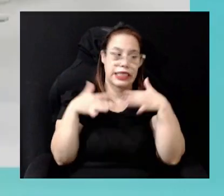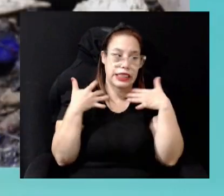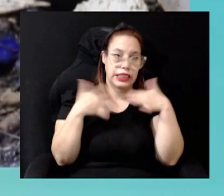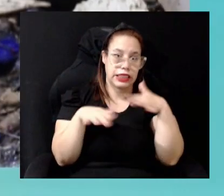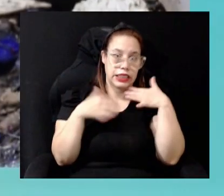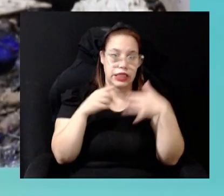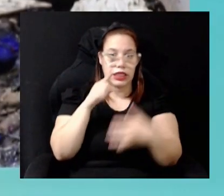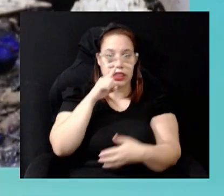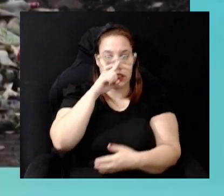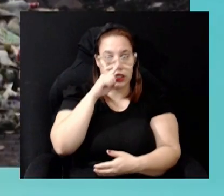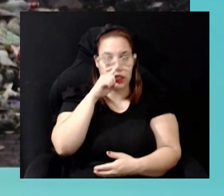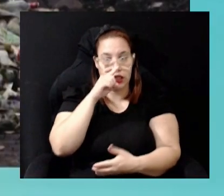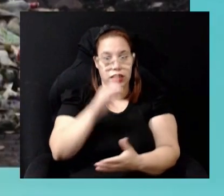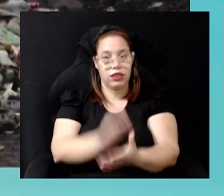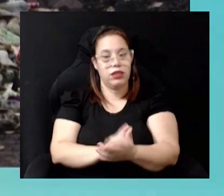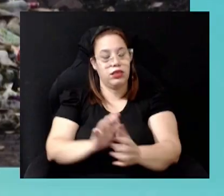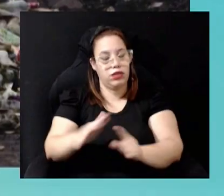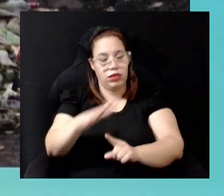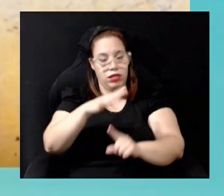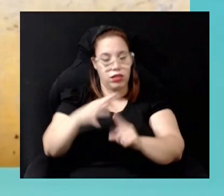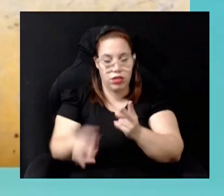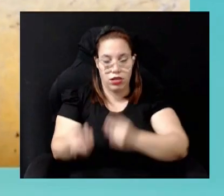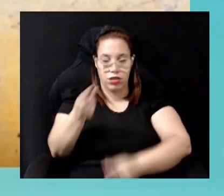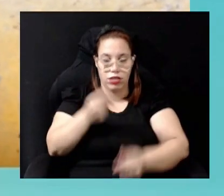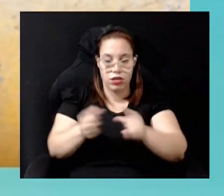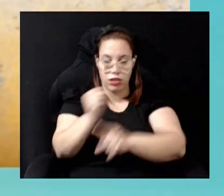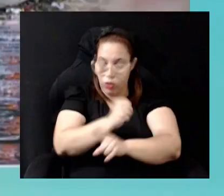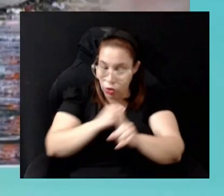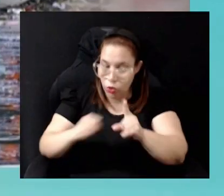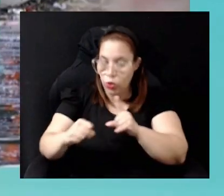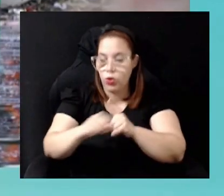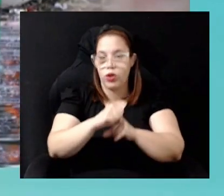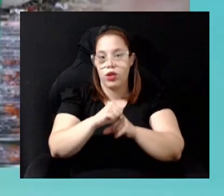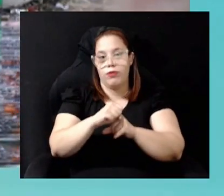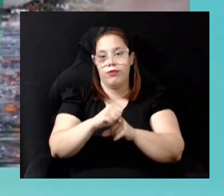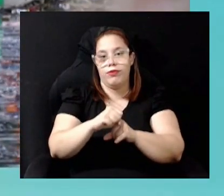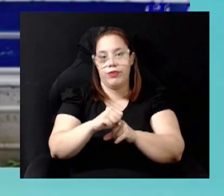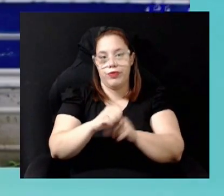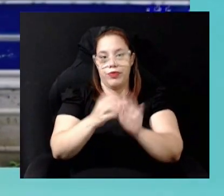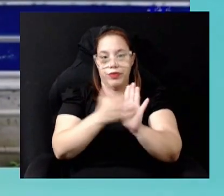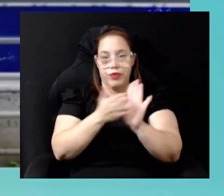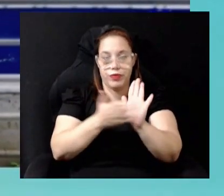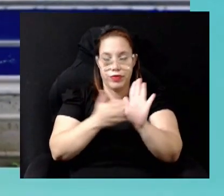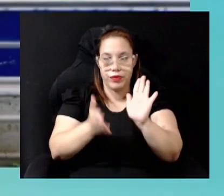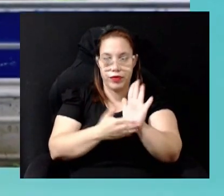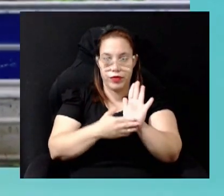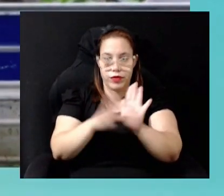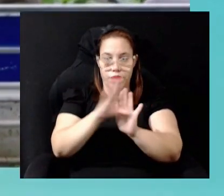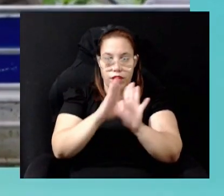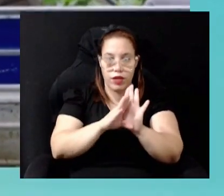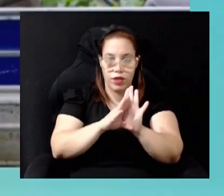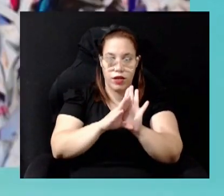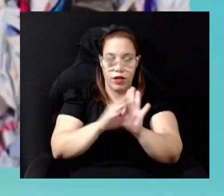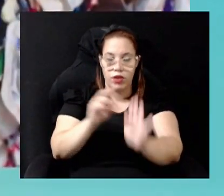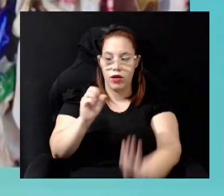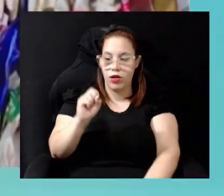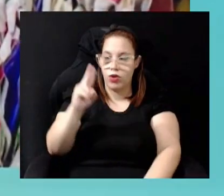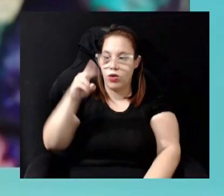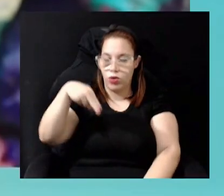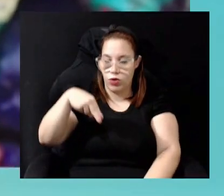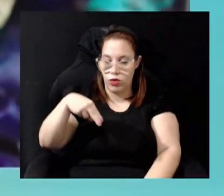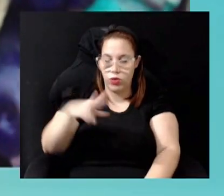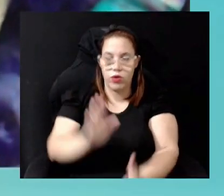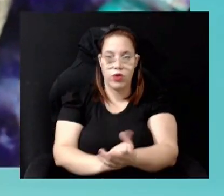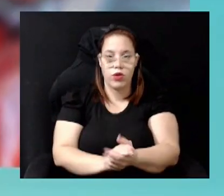ambientais, econômicas e sociais. Segundo dados do Programa das Nações Unidas para o Meio Ambiente, o PNUMA,